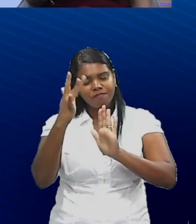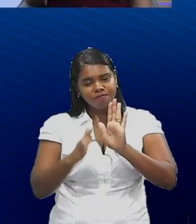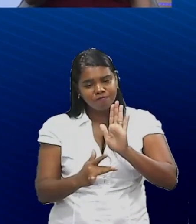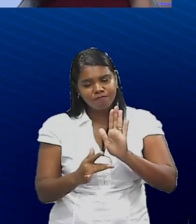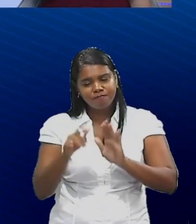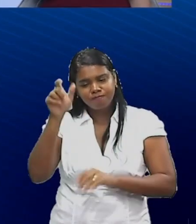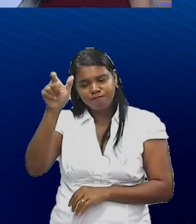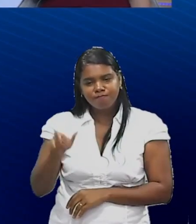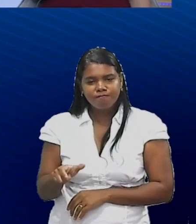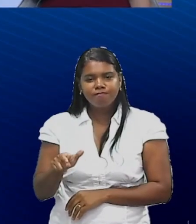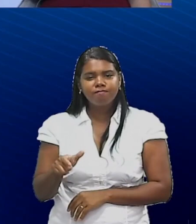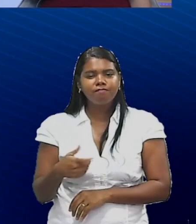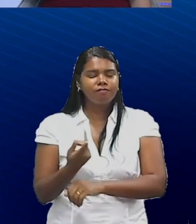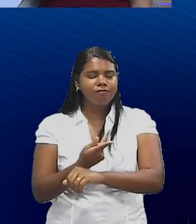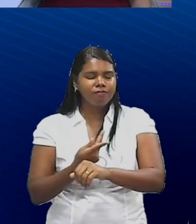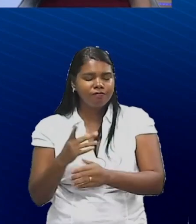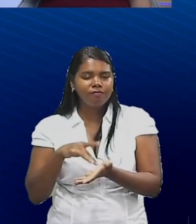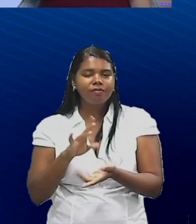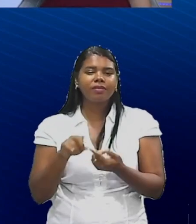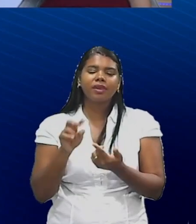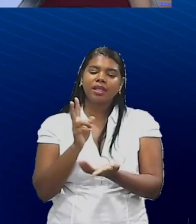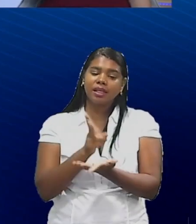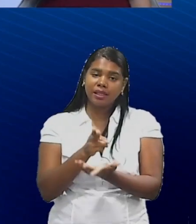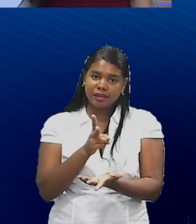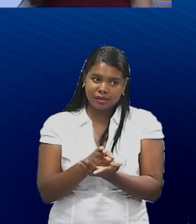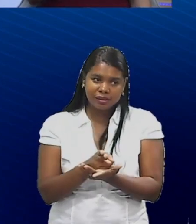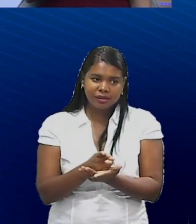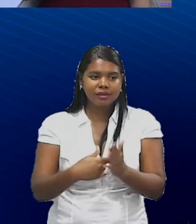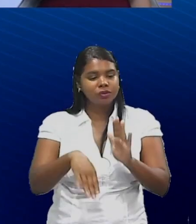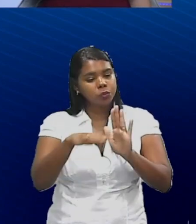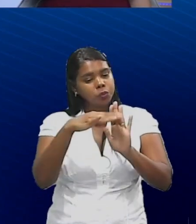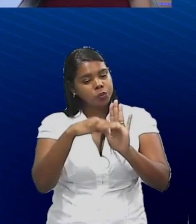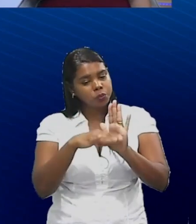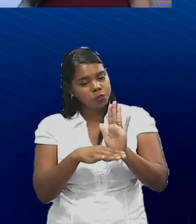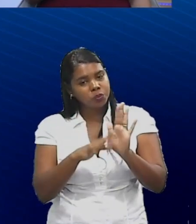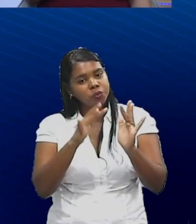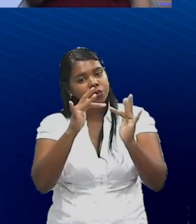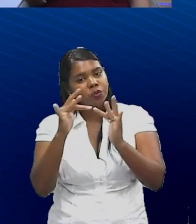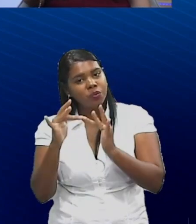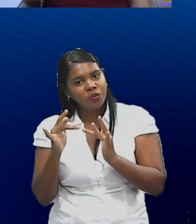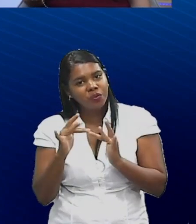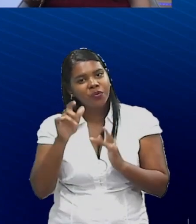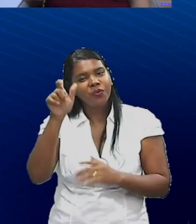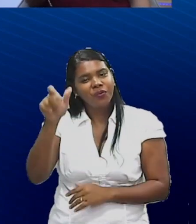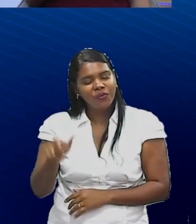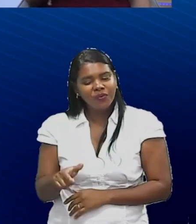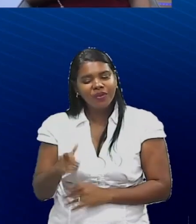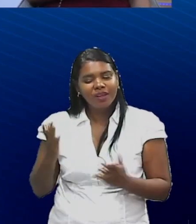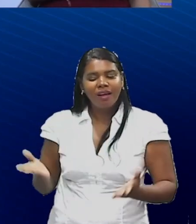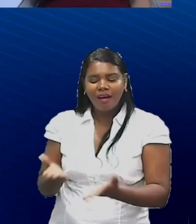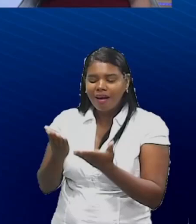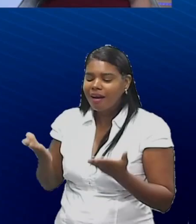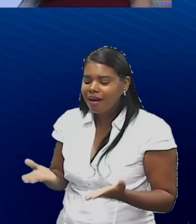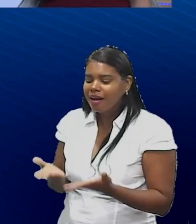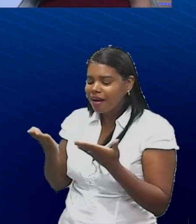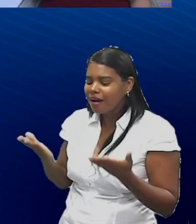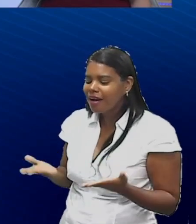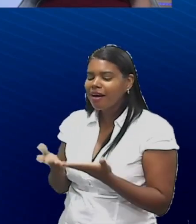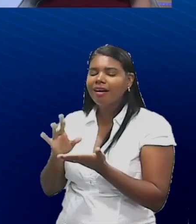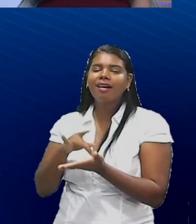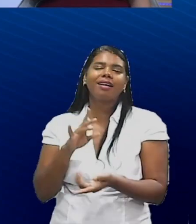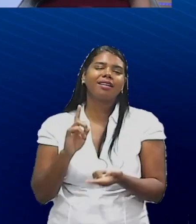Perfeito. Mas ela tem que estar o quê? Sempre, né, sempre entrando em contato com esse cliente conquistado. Né? Ou